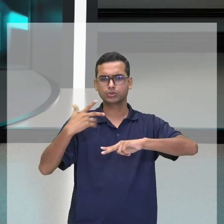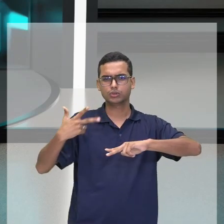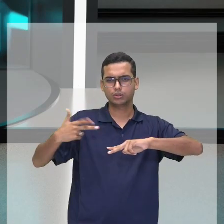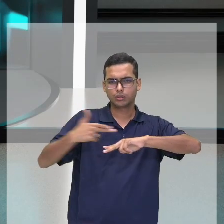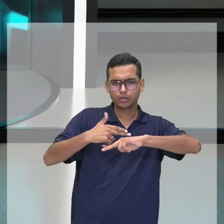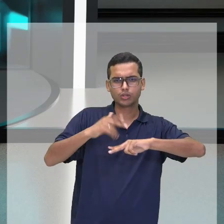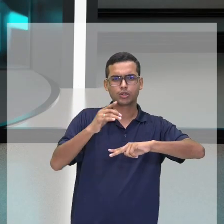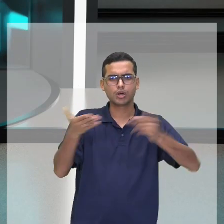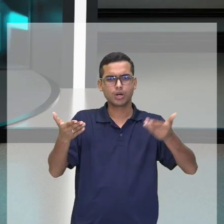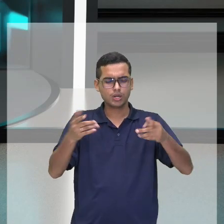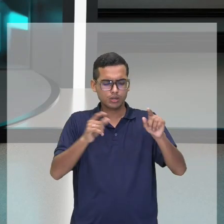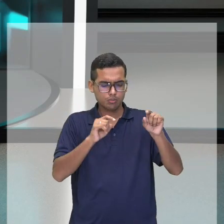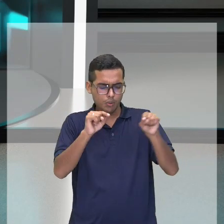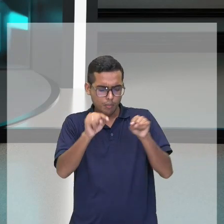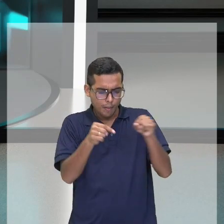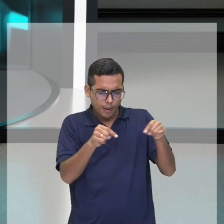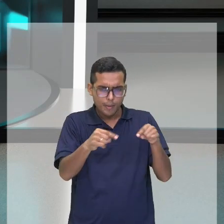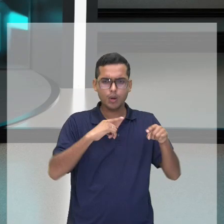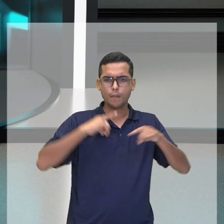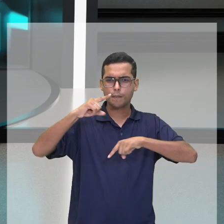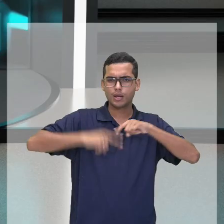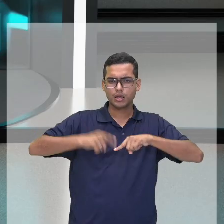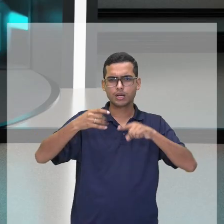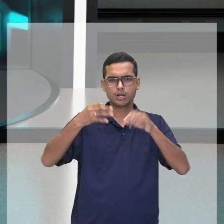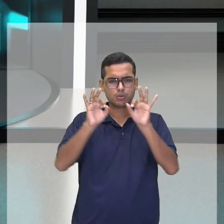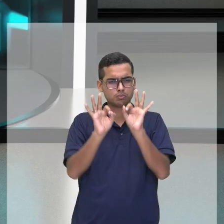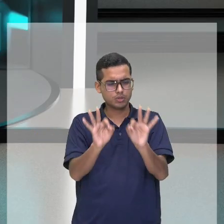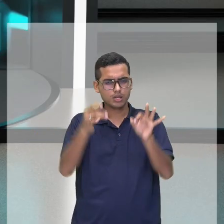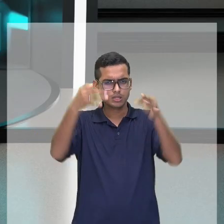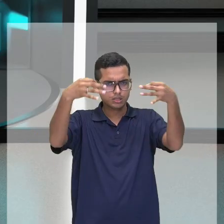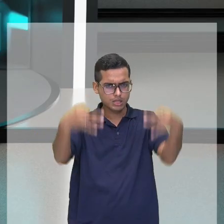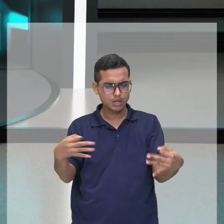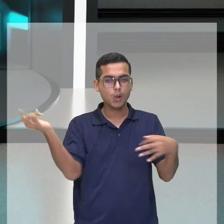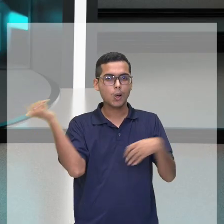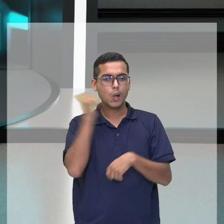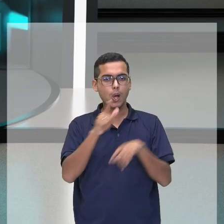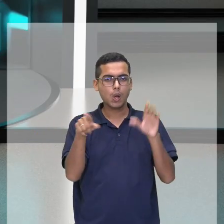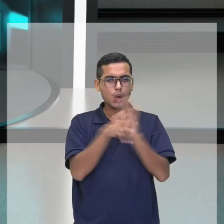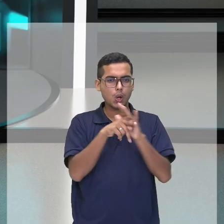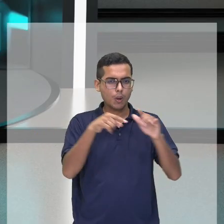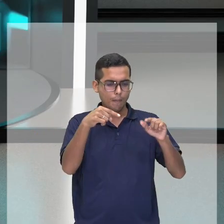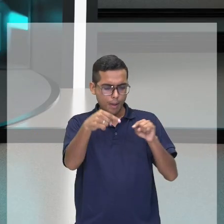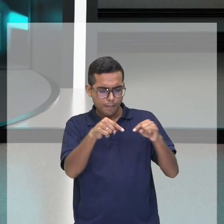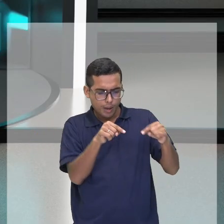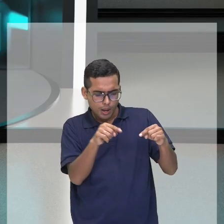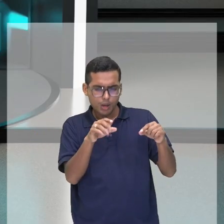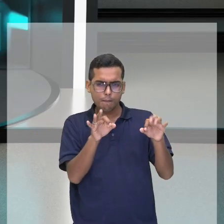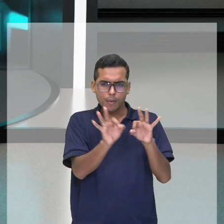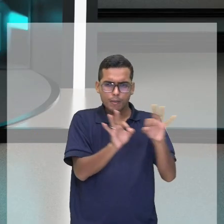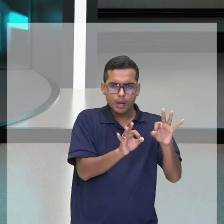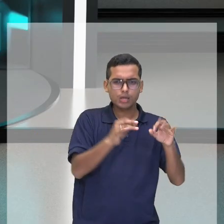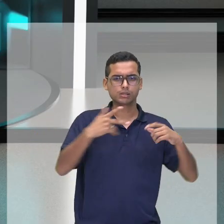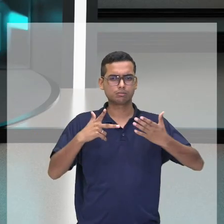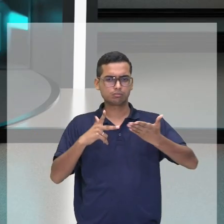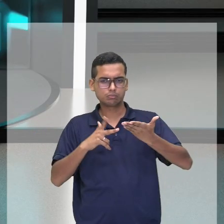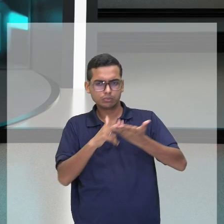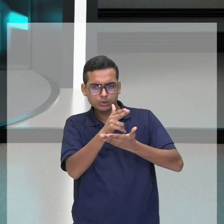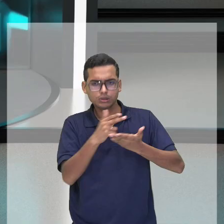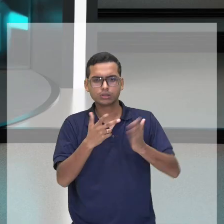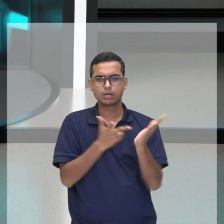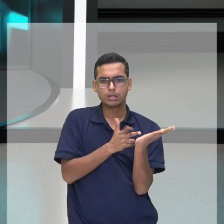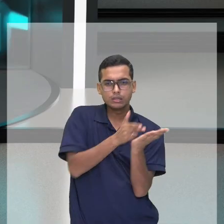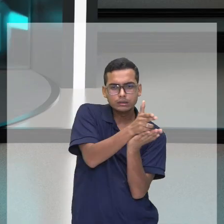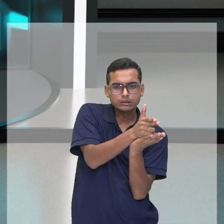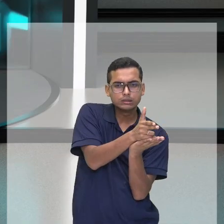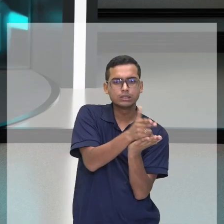Basta usando uns equipamentos bem fininho, você consegue fazer uma cirurgia, mas para isso é necessário